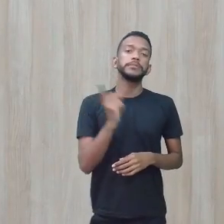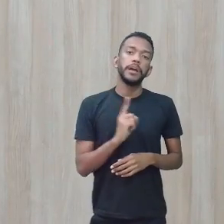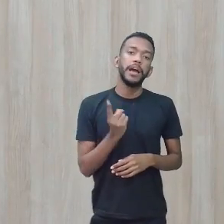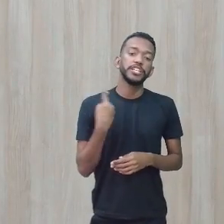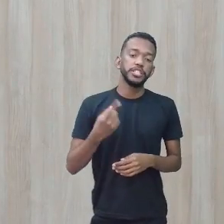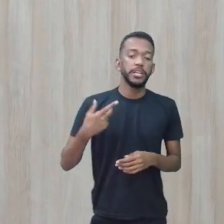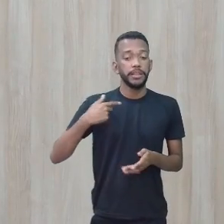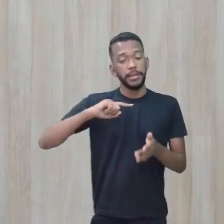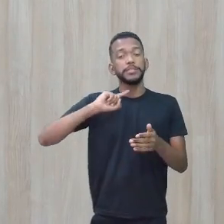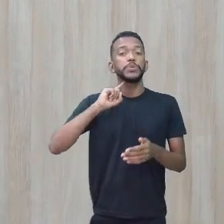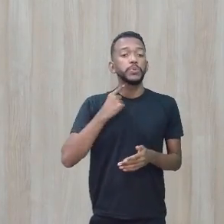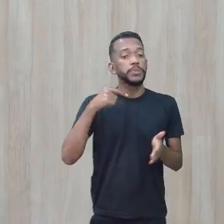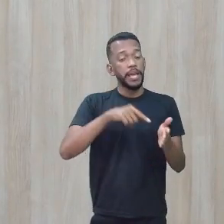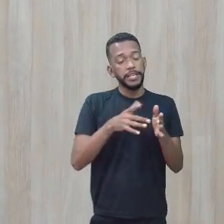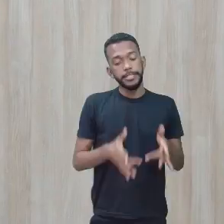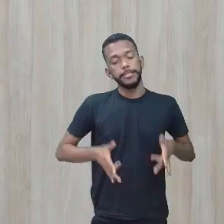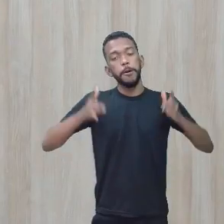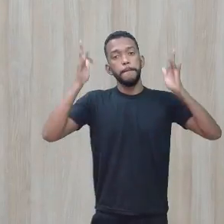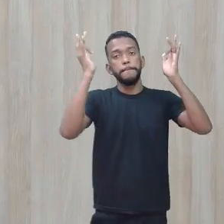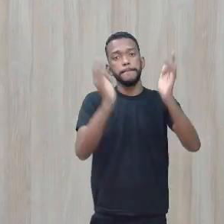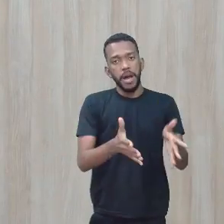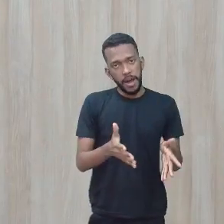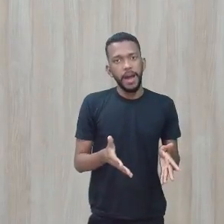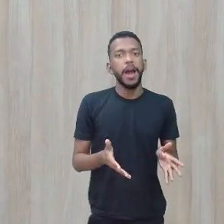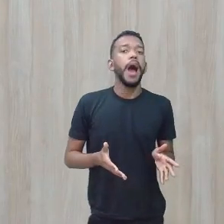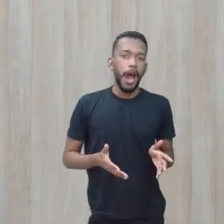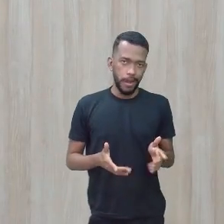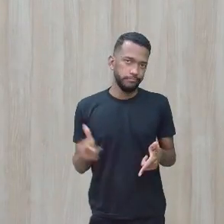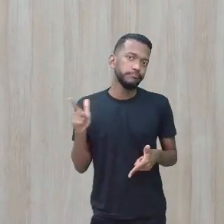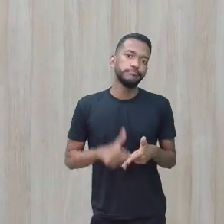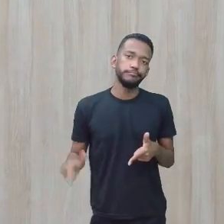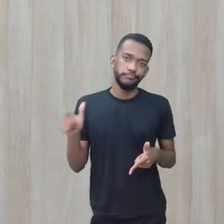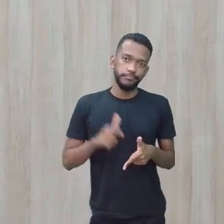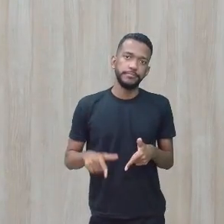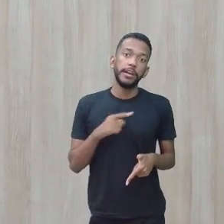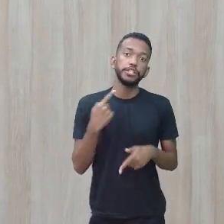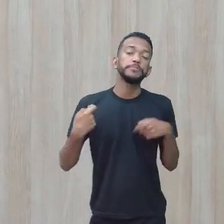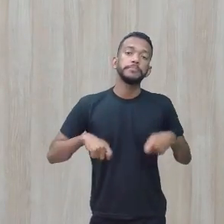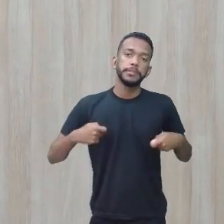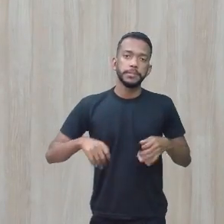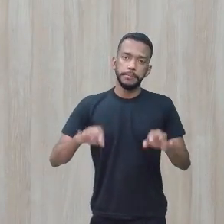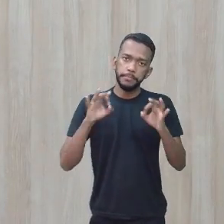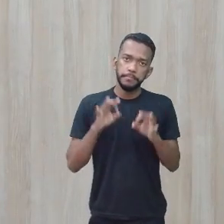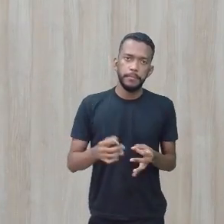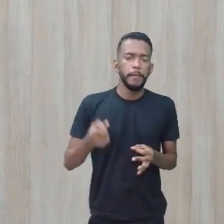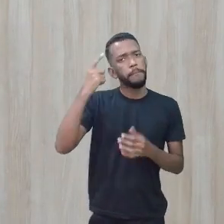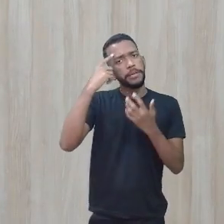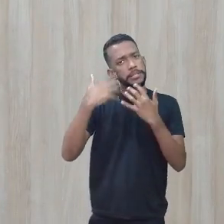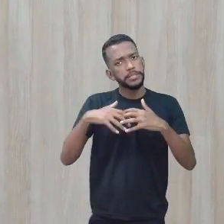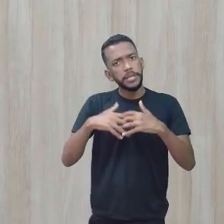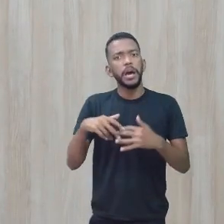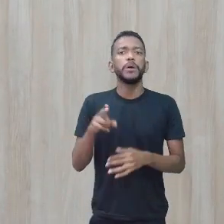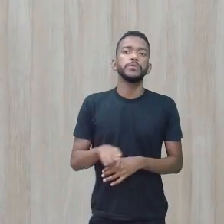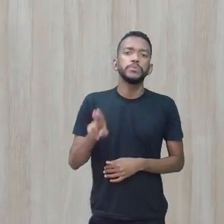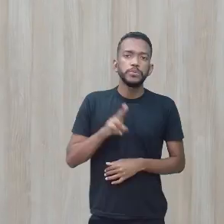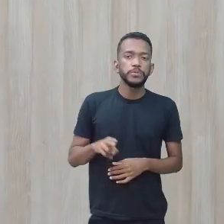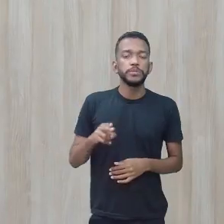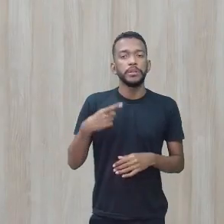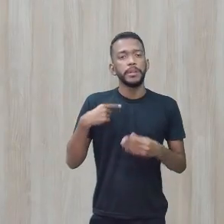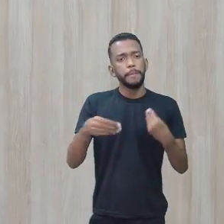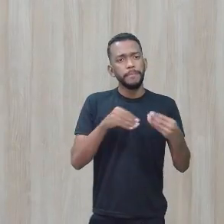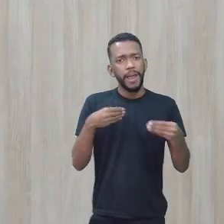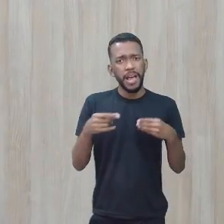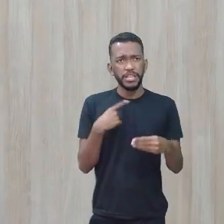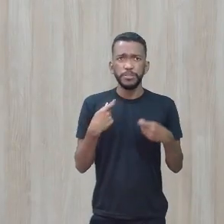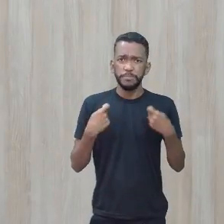gente descarta esses resíduos é que é a grande questão, né? A gente tem que realmente repensar de utilizar tantos plásticos. Será que a